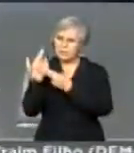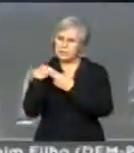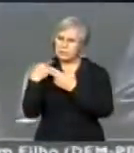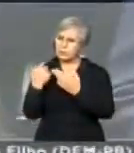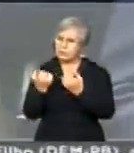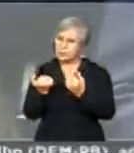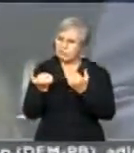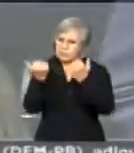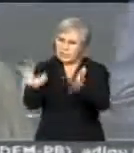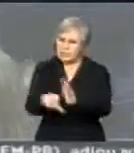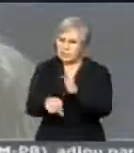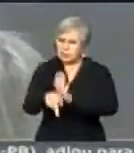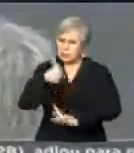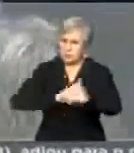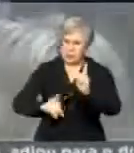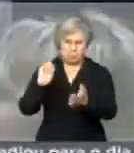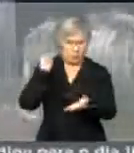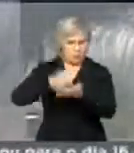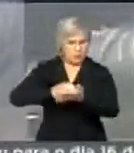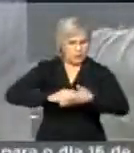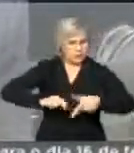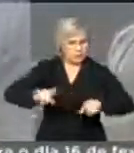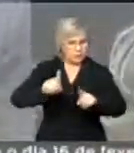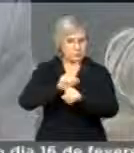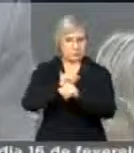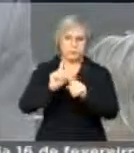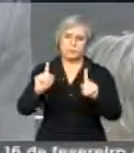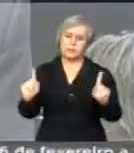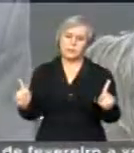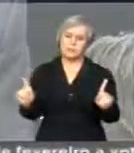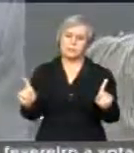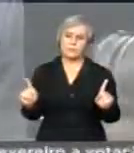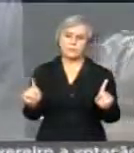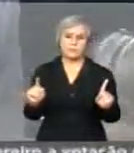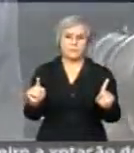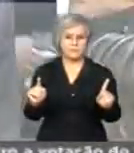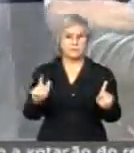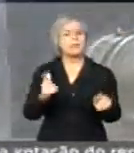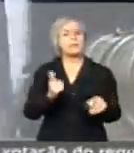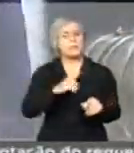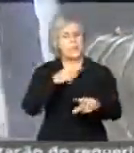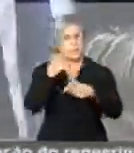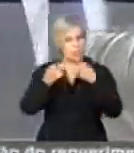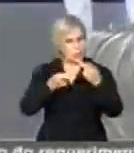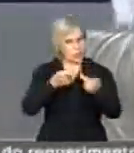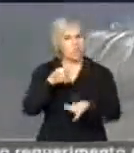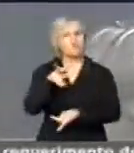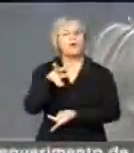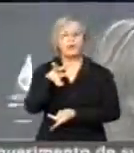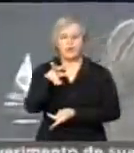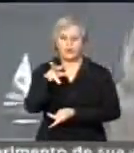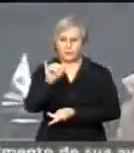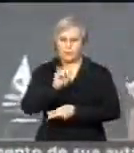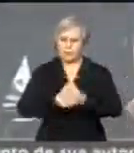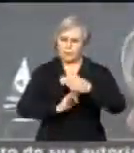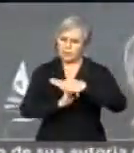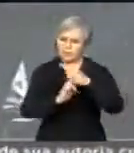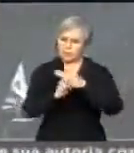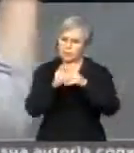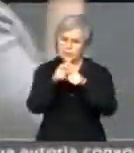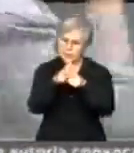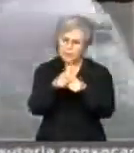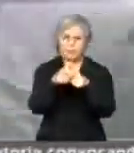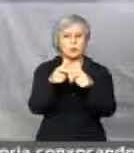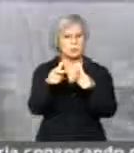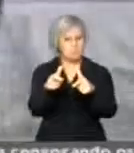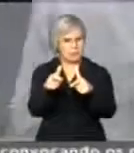ele repensa os seus gastos. Um governo competente, ele corta na própria carne e corta